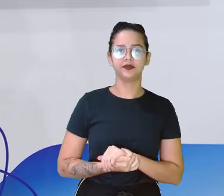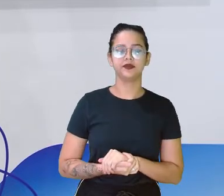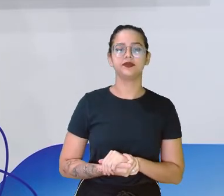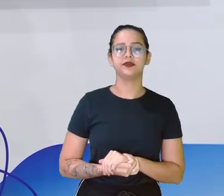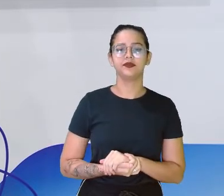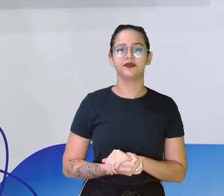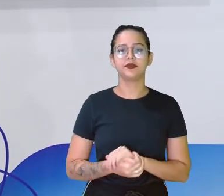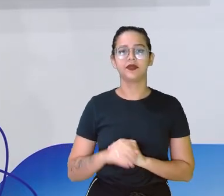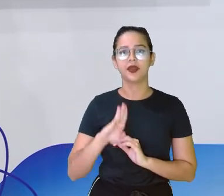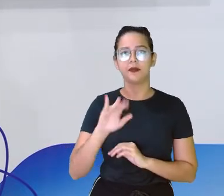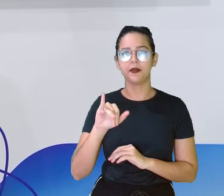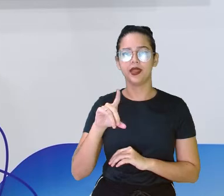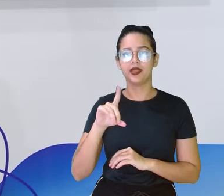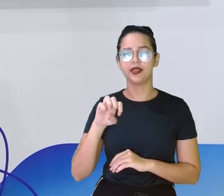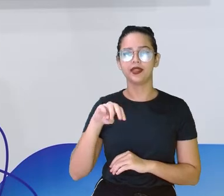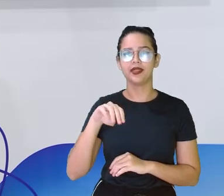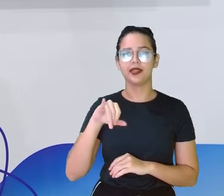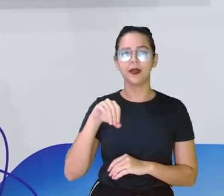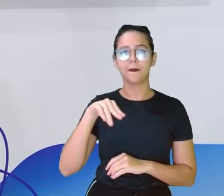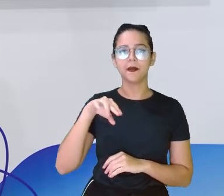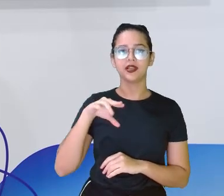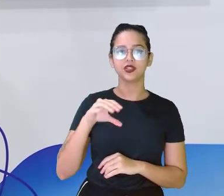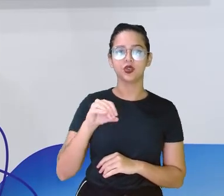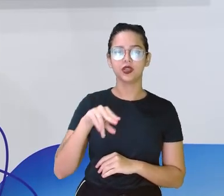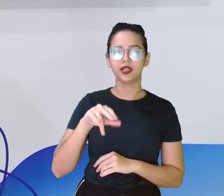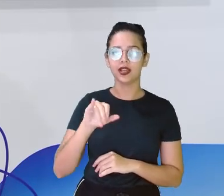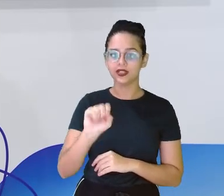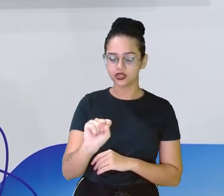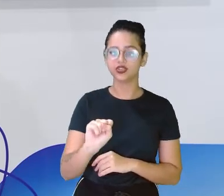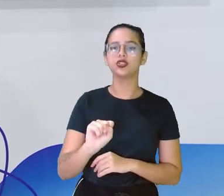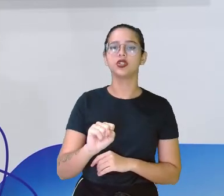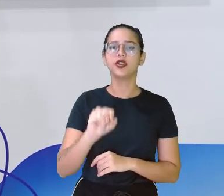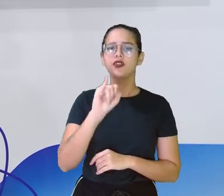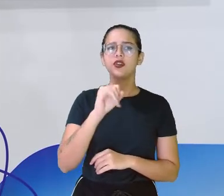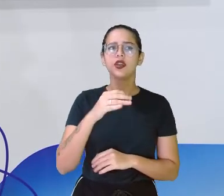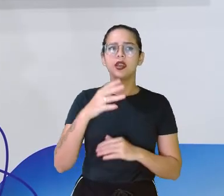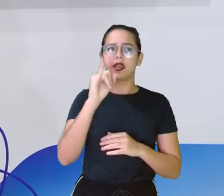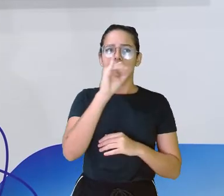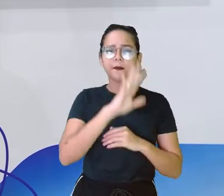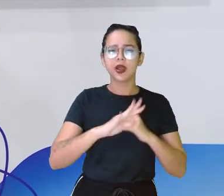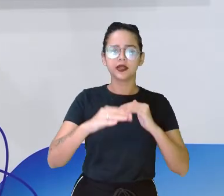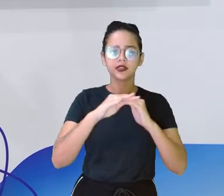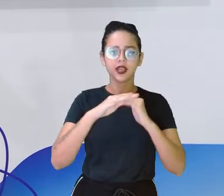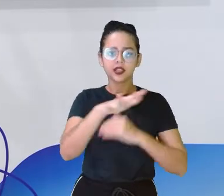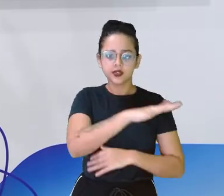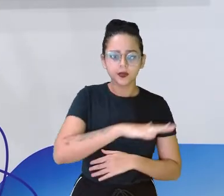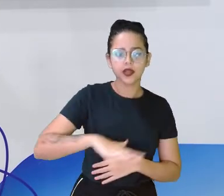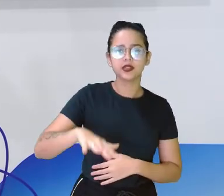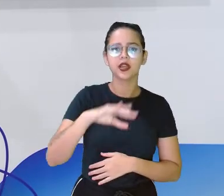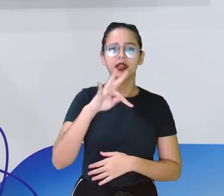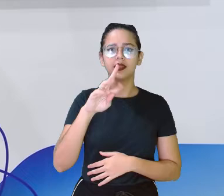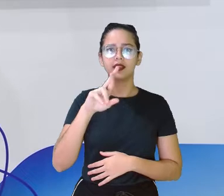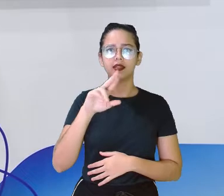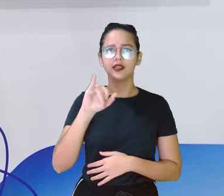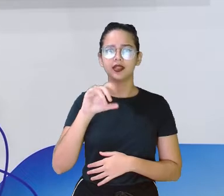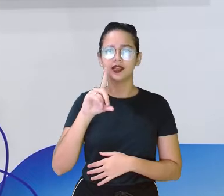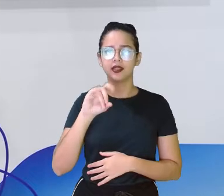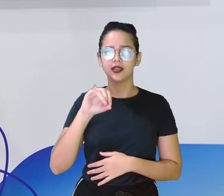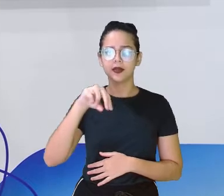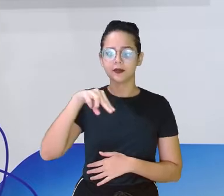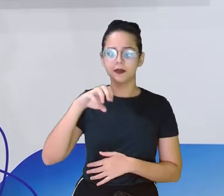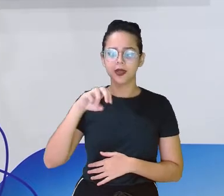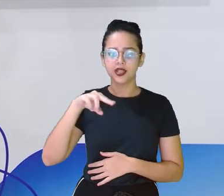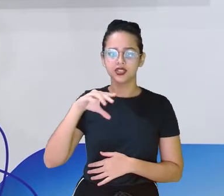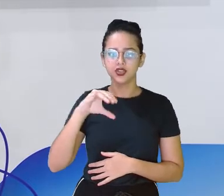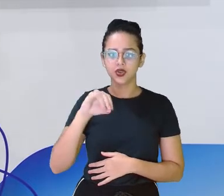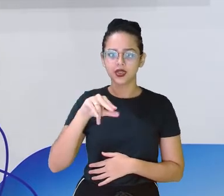planas, bidimensionais. Figuras espaciais, tridimensionais, tem 3 dimensões, largura, altura e